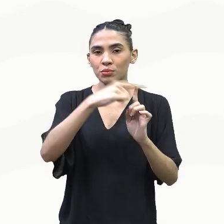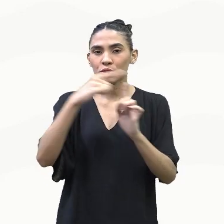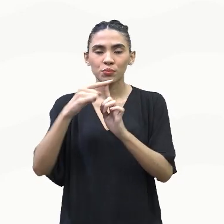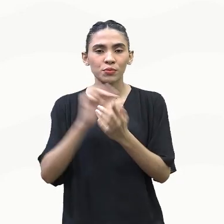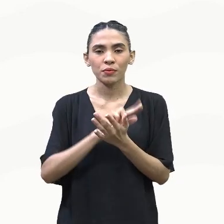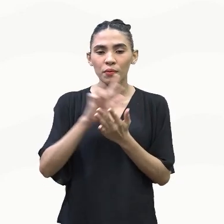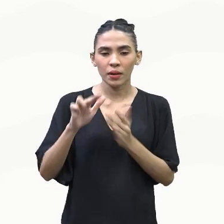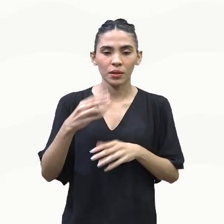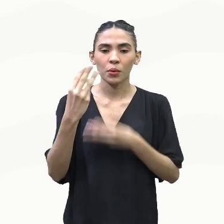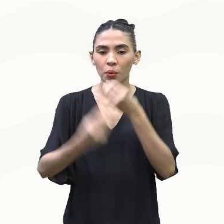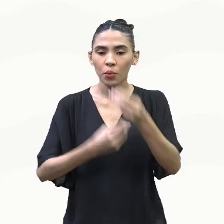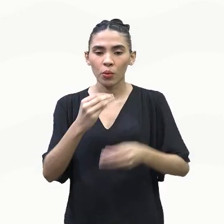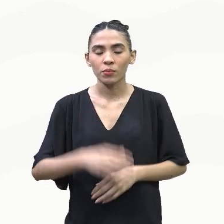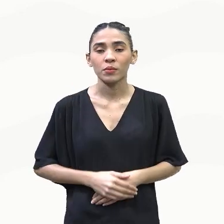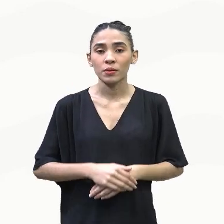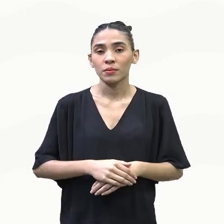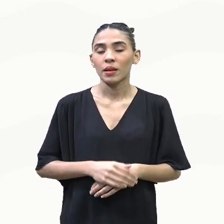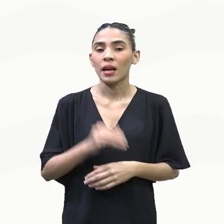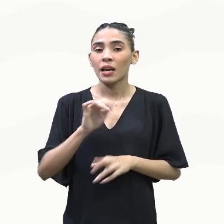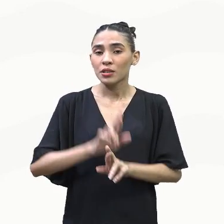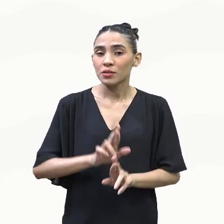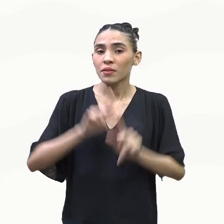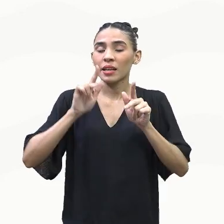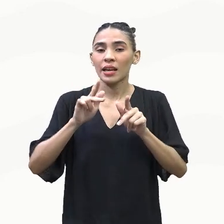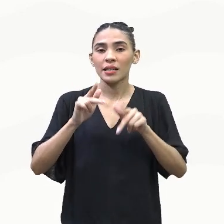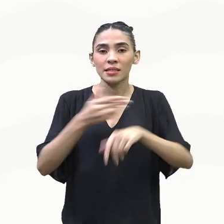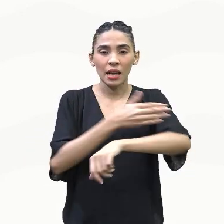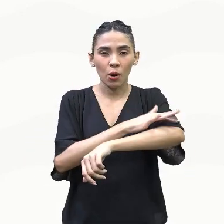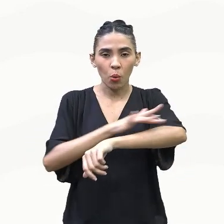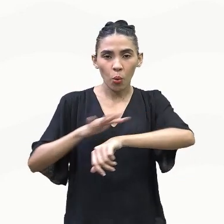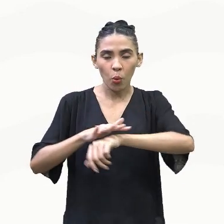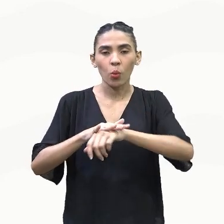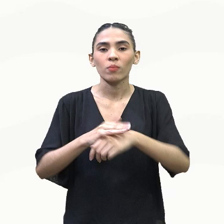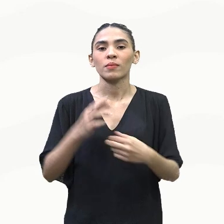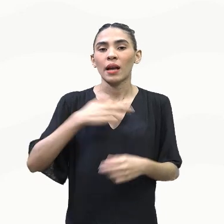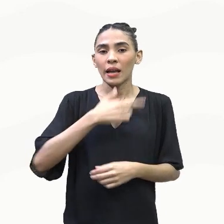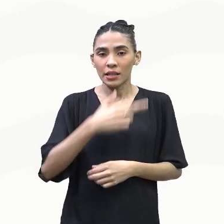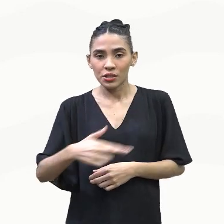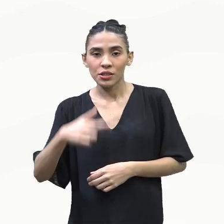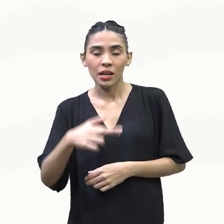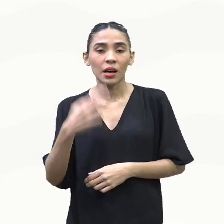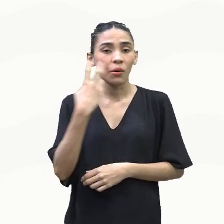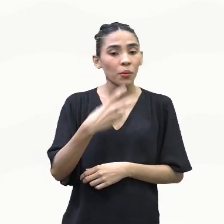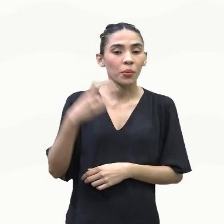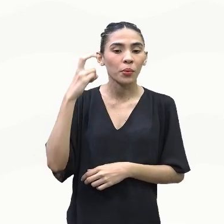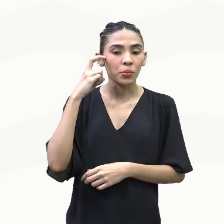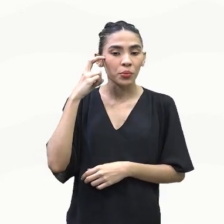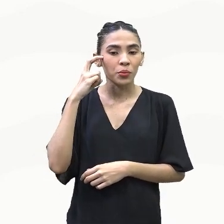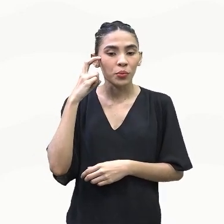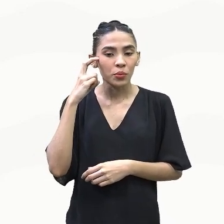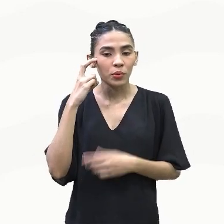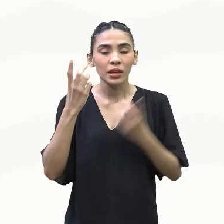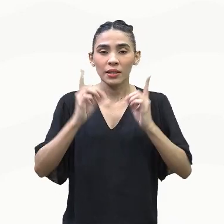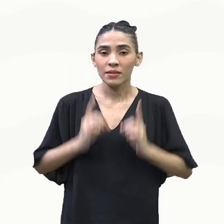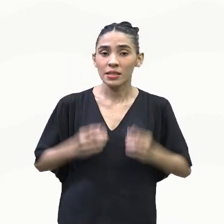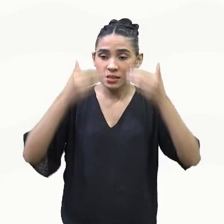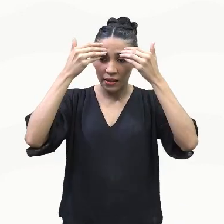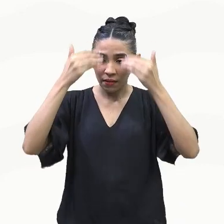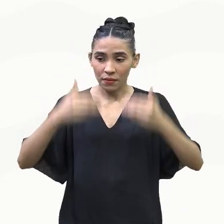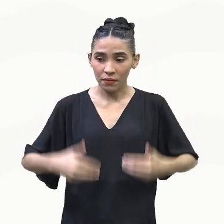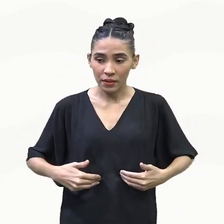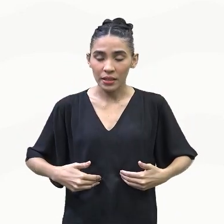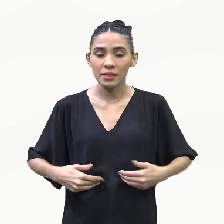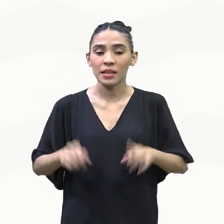formas, como diferenças de raças, religiões, culturas, deficiências físicas